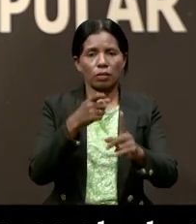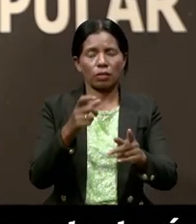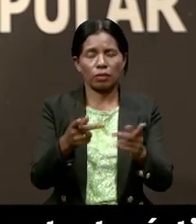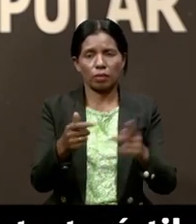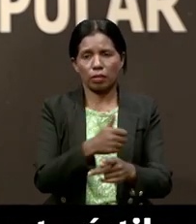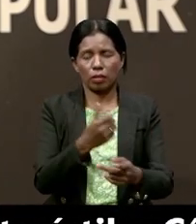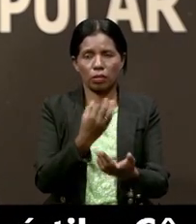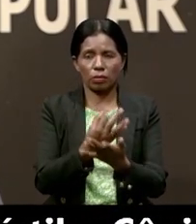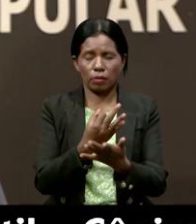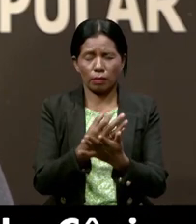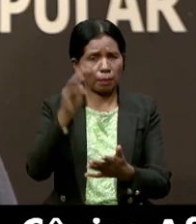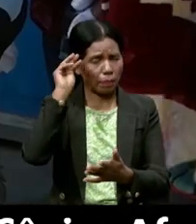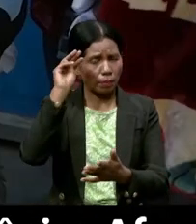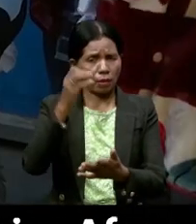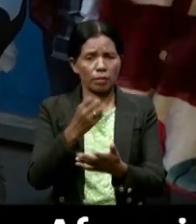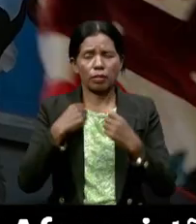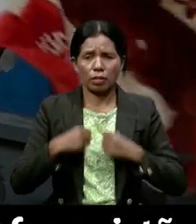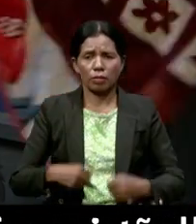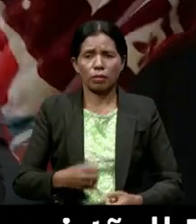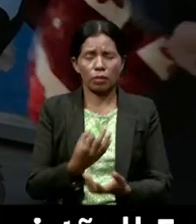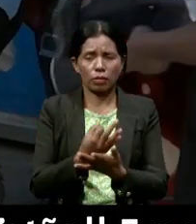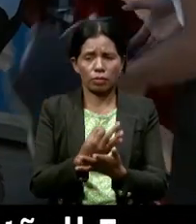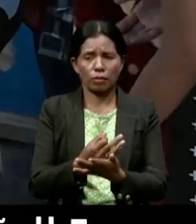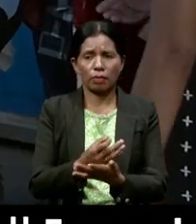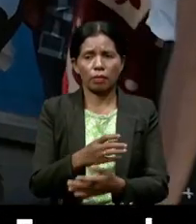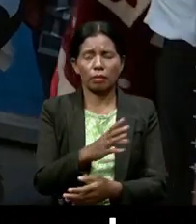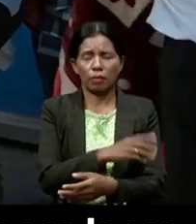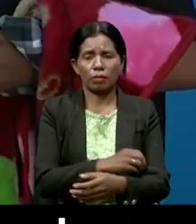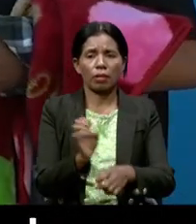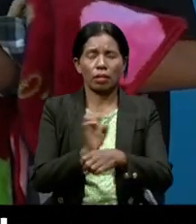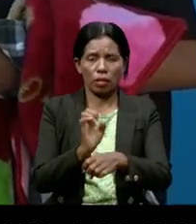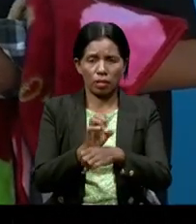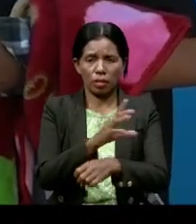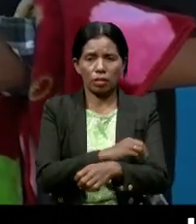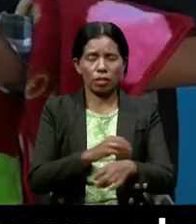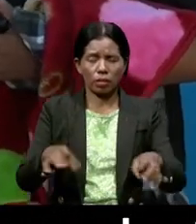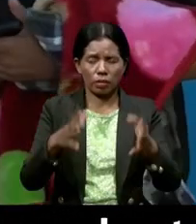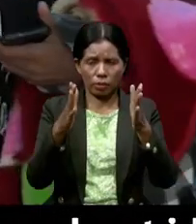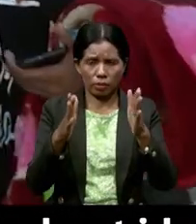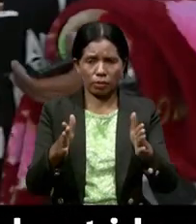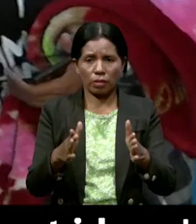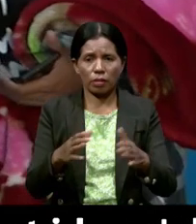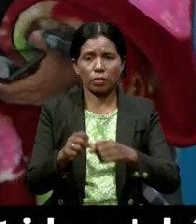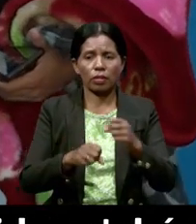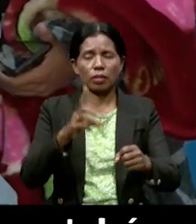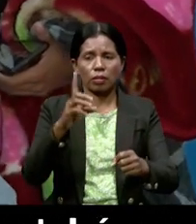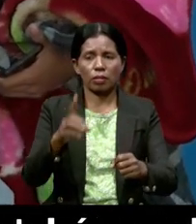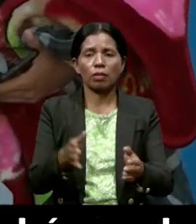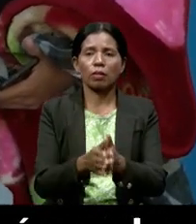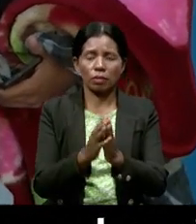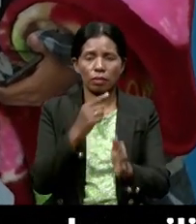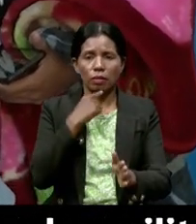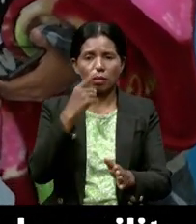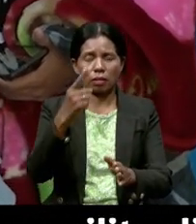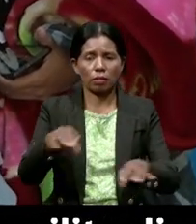política orçamento. O Ministério Saúde e Orçamento tem... Além de ter que haver gestão de recursos humanos no Moça e Moro, sociedade civil Moça